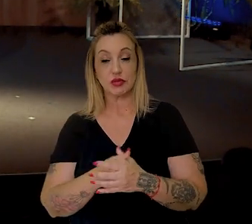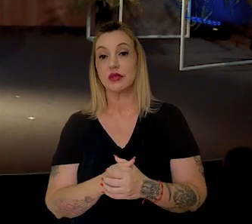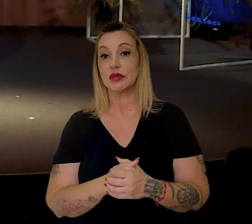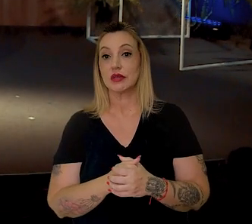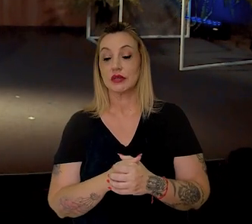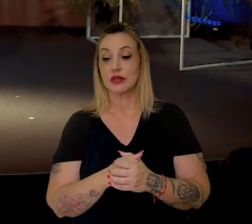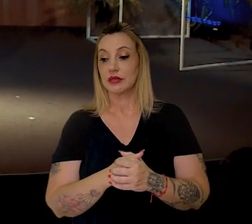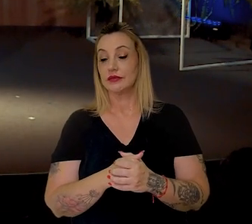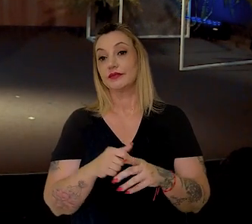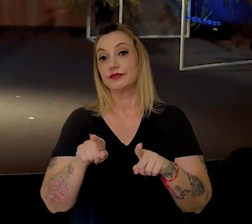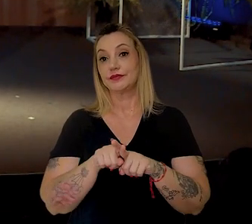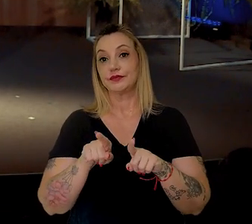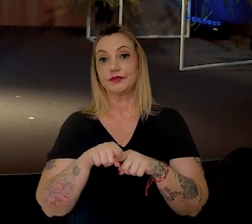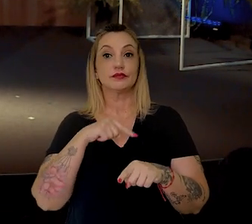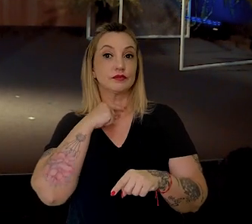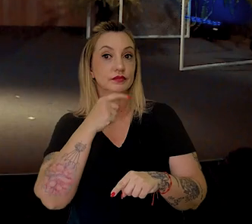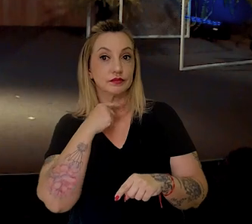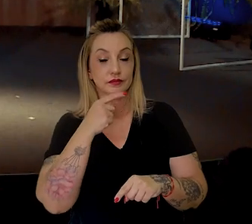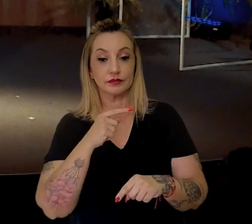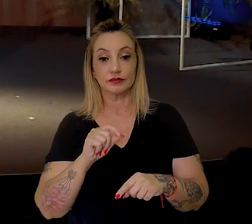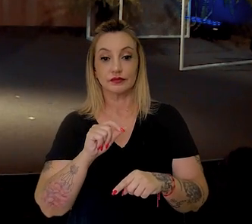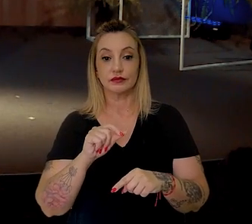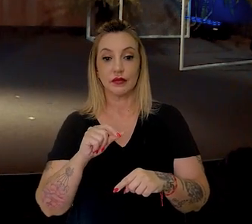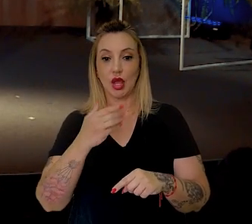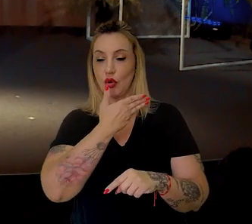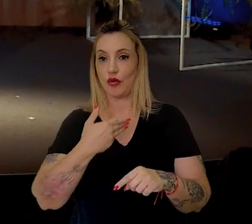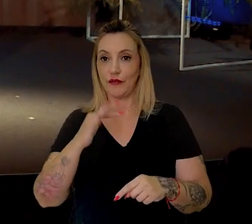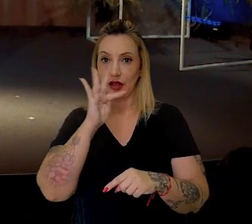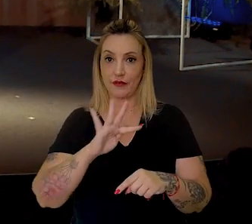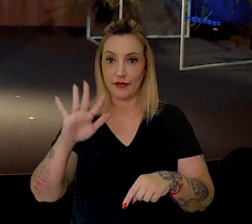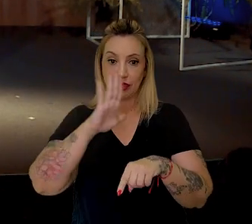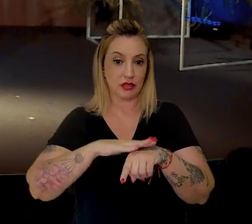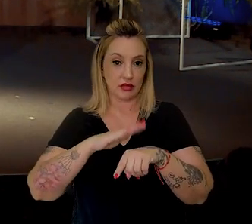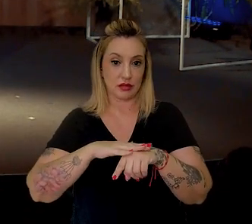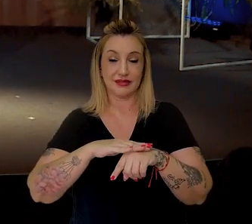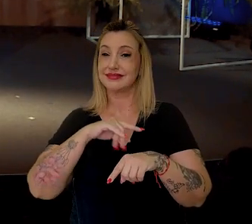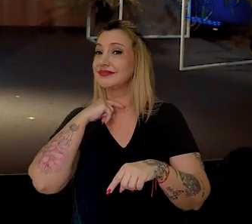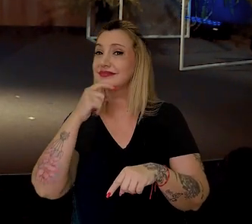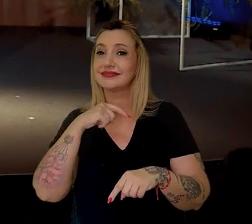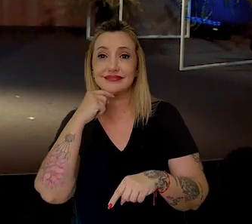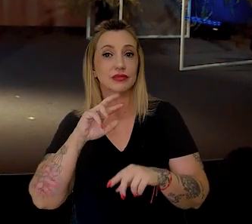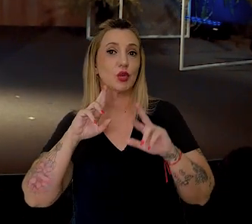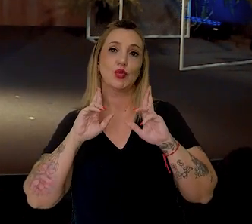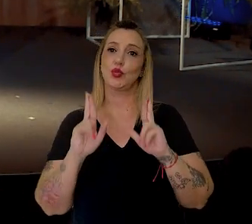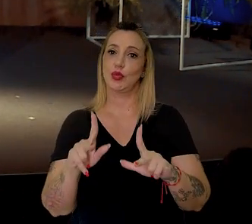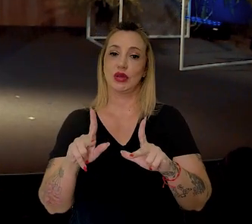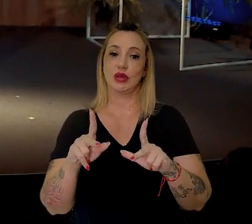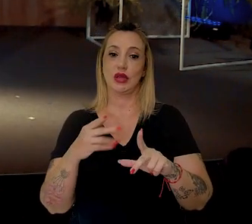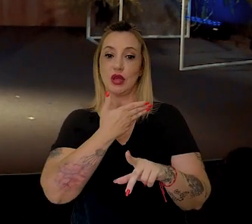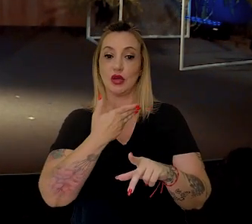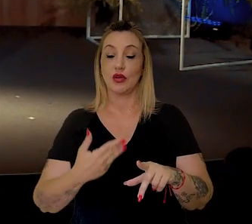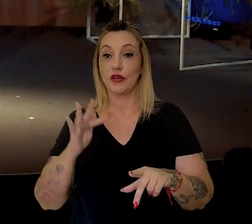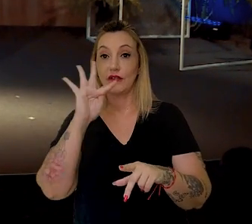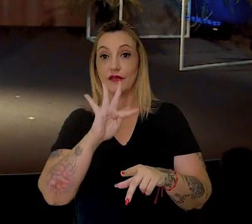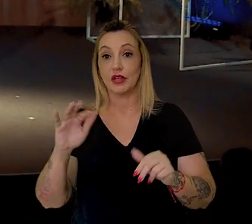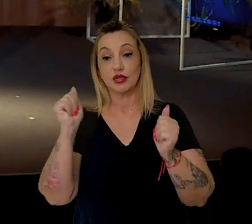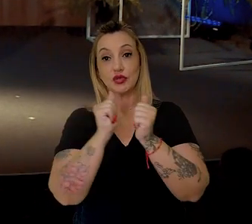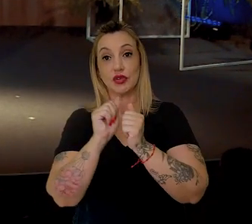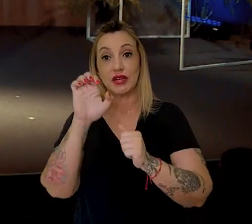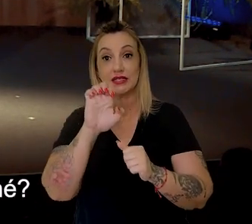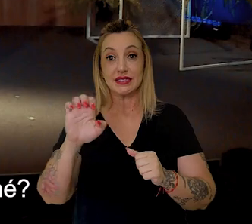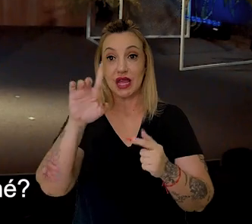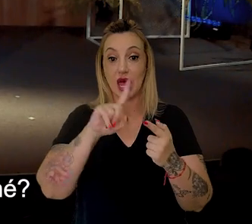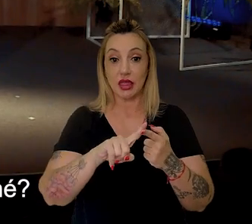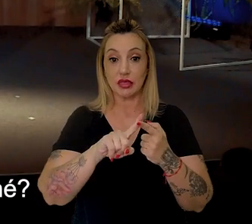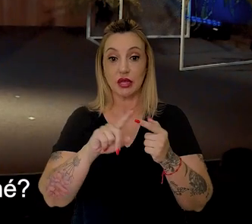E e aí não adianta falar que é o governo federal que vai fazer essas coisas mas não é mesmo é o governo federal com o Estadual